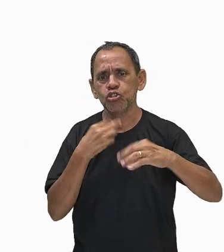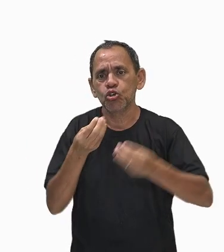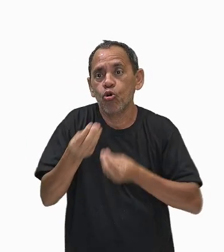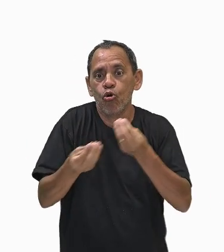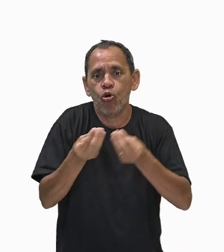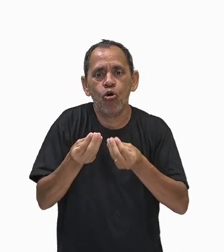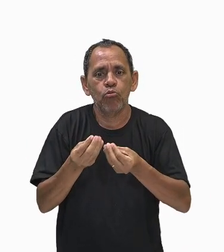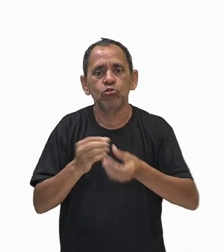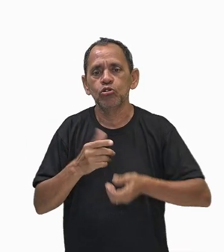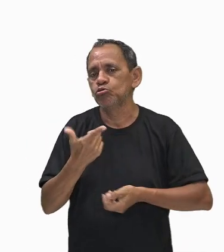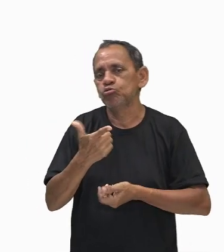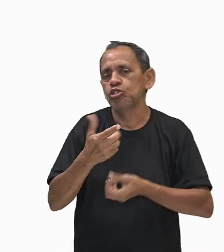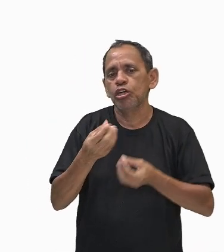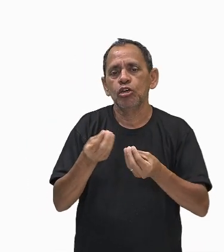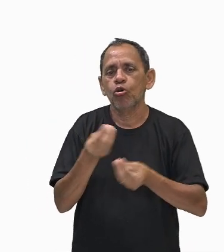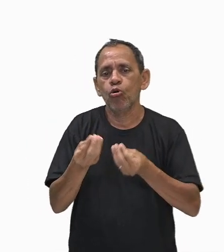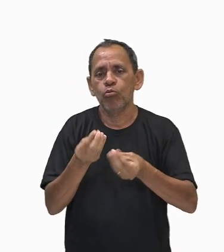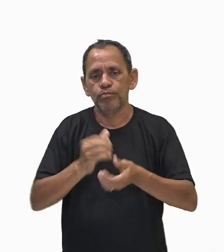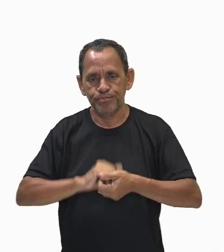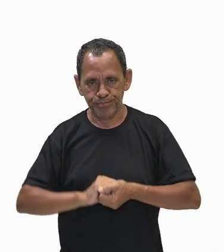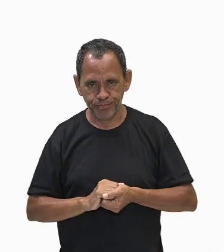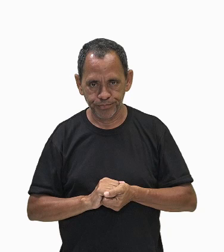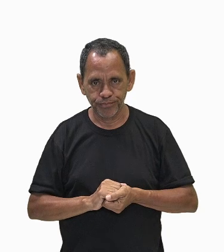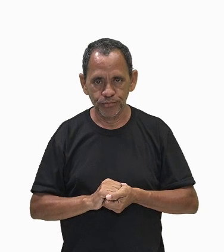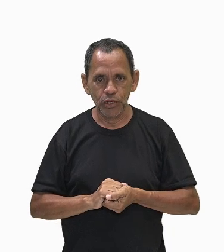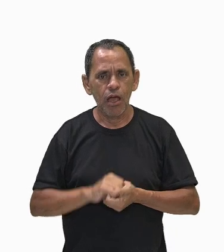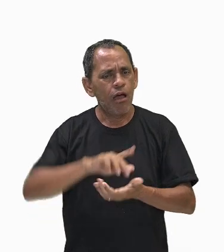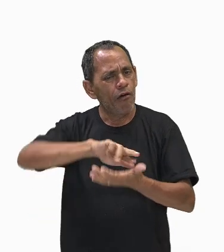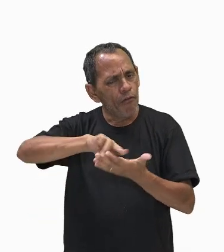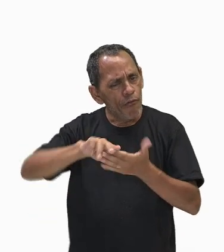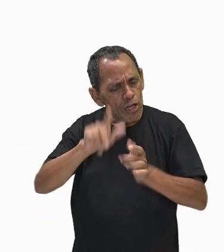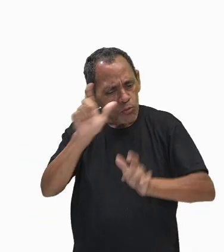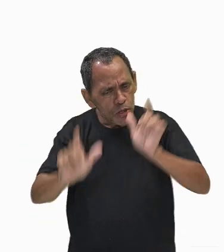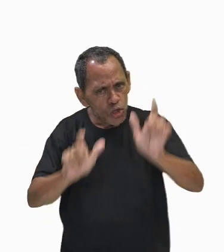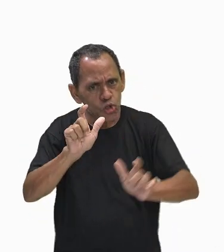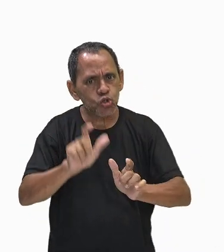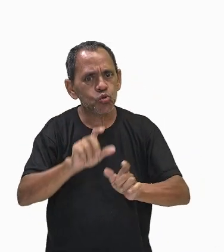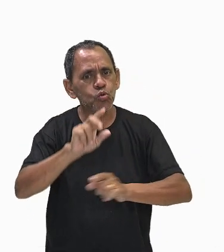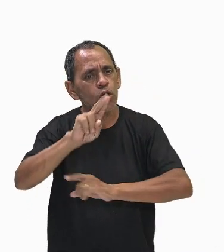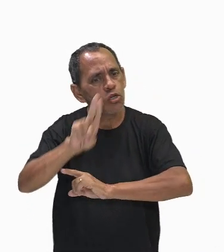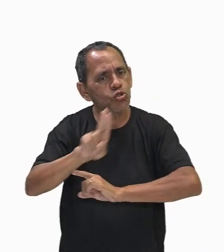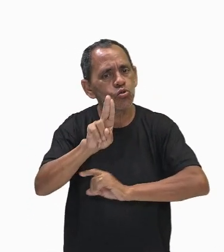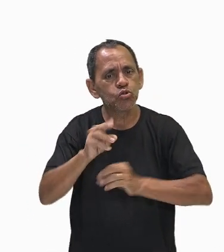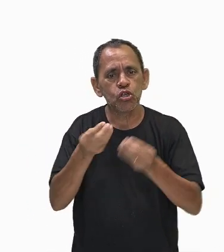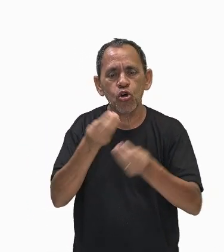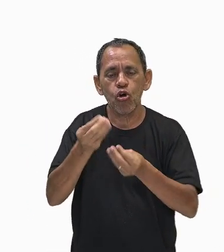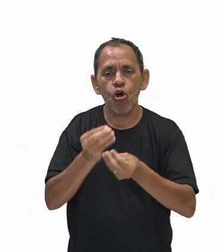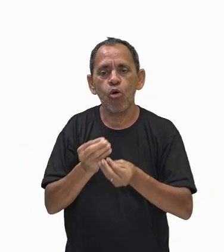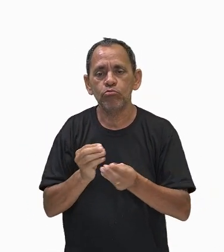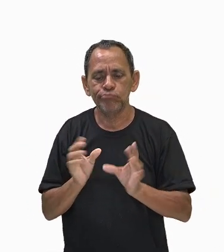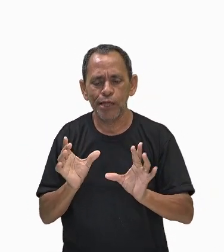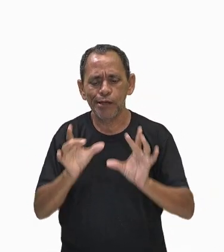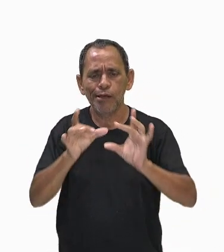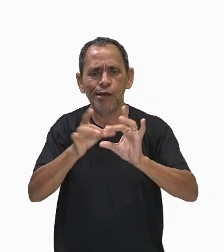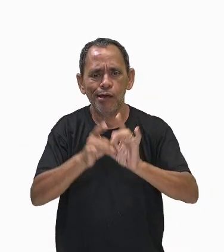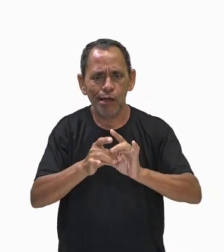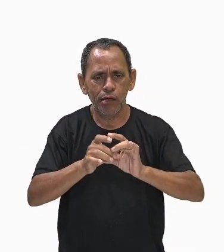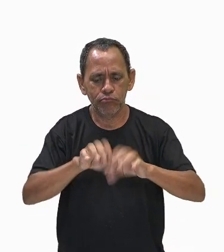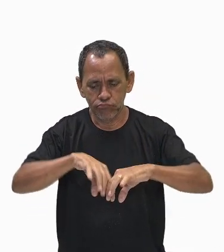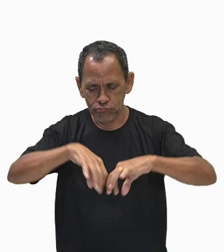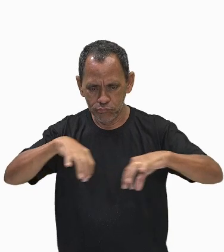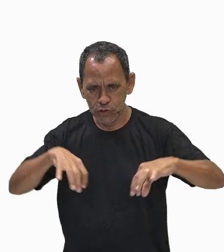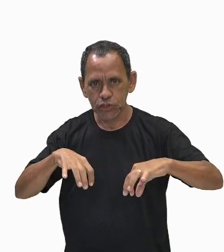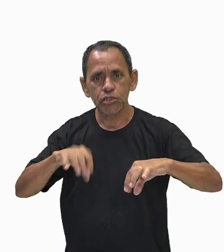algumas pessoas utilizam o mesmo termo para associar a dois sistemas que, de certa forma,